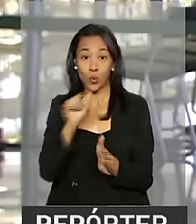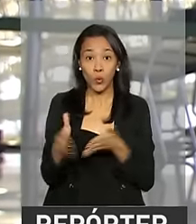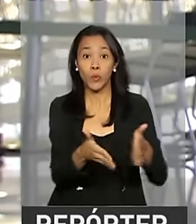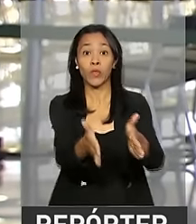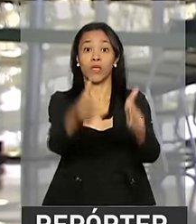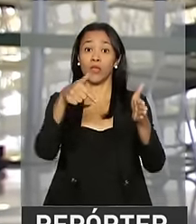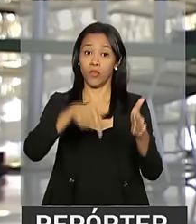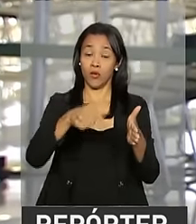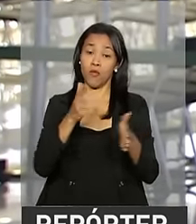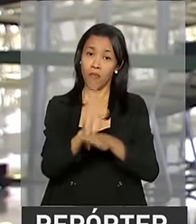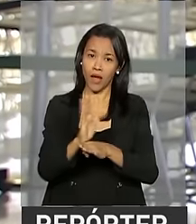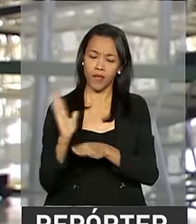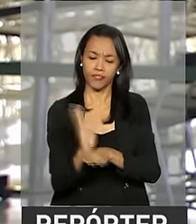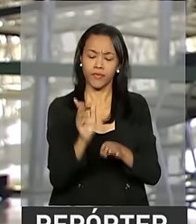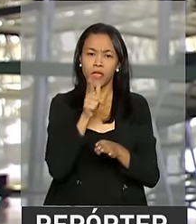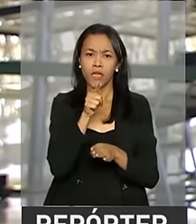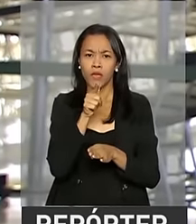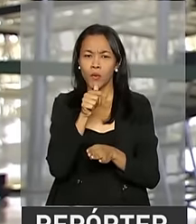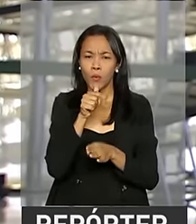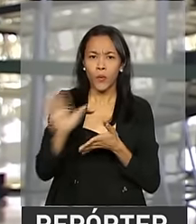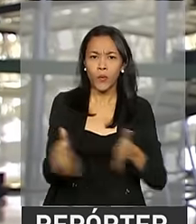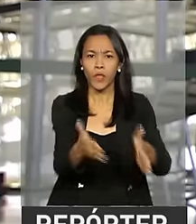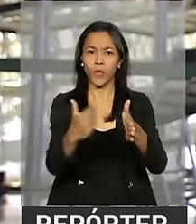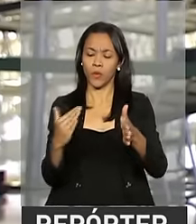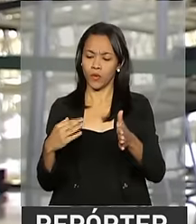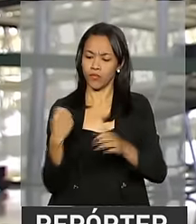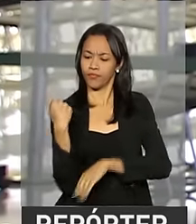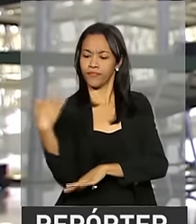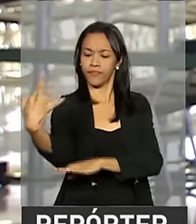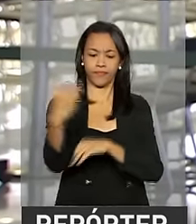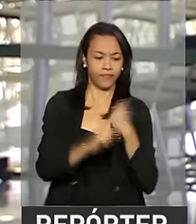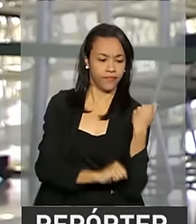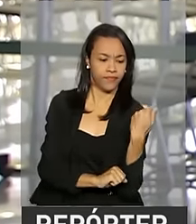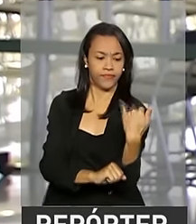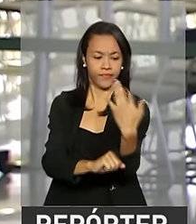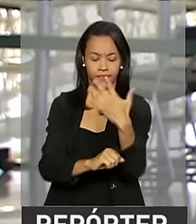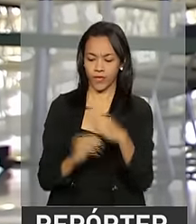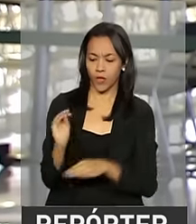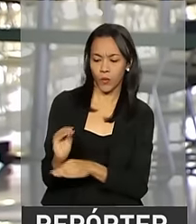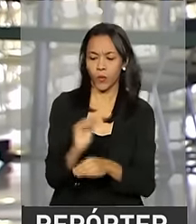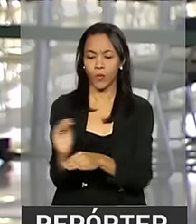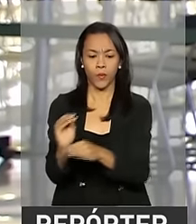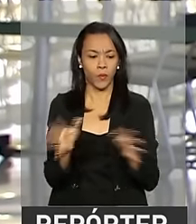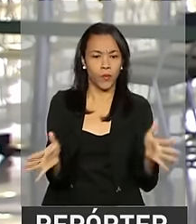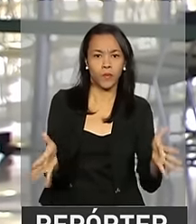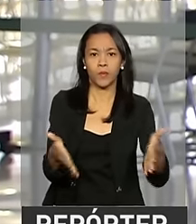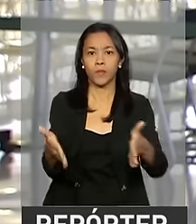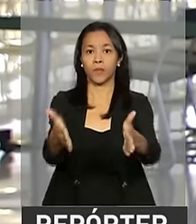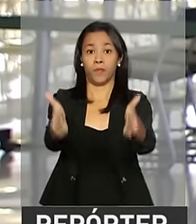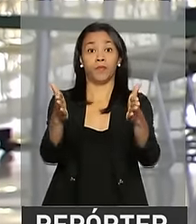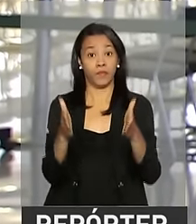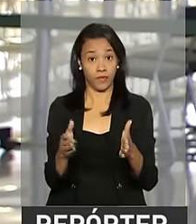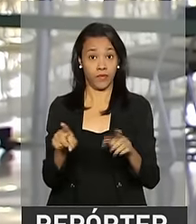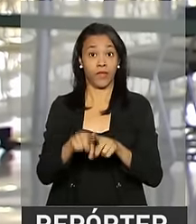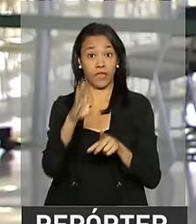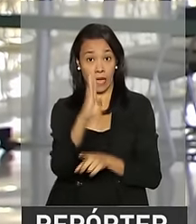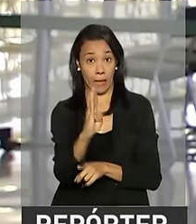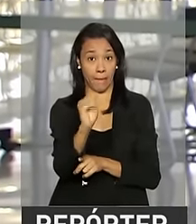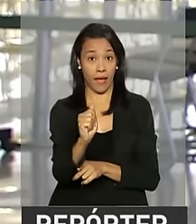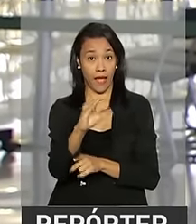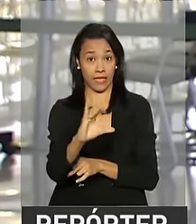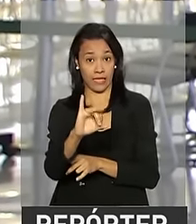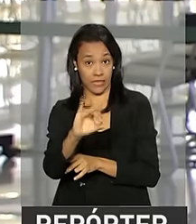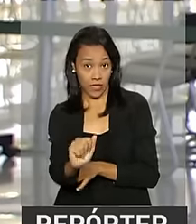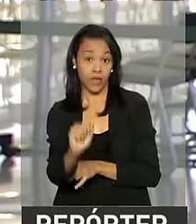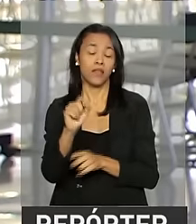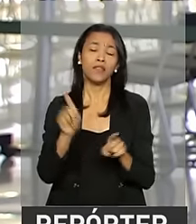recuperar o leito do Rio São Francisco, revitalizar nascentes, também recuperar a bacia, e também estão previstas ações aí